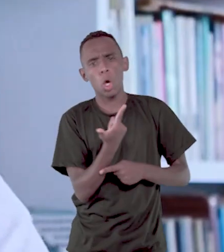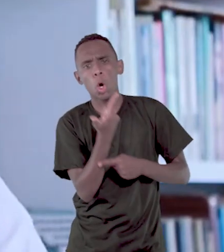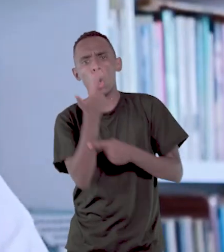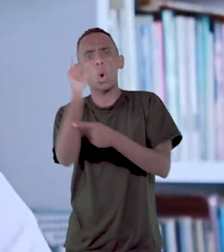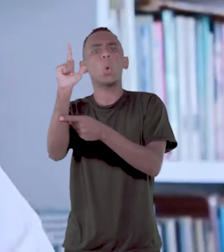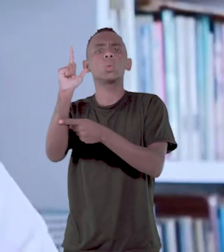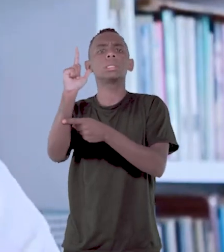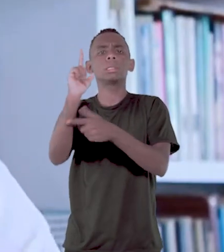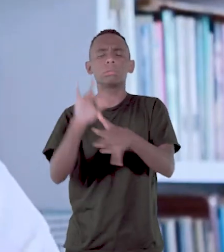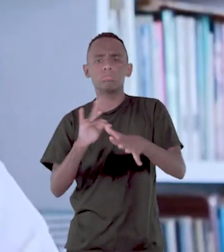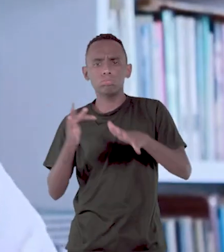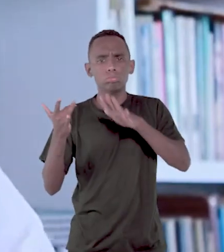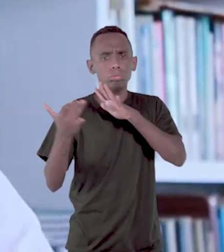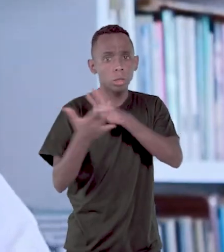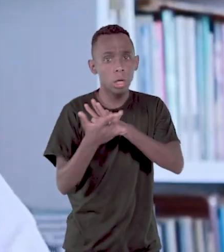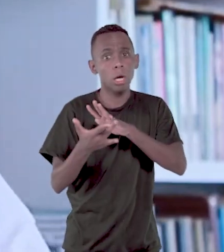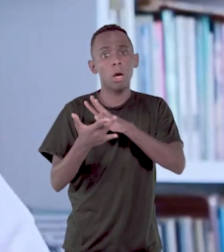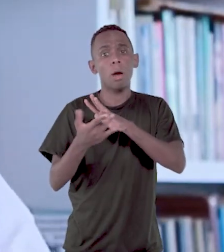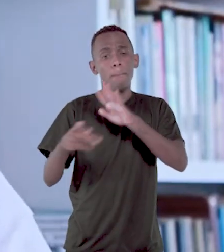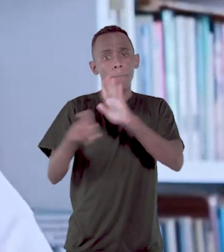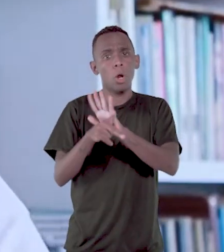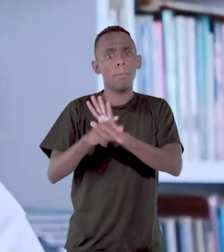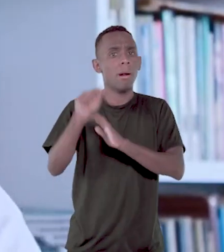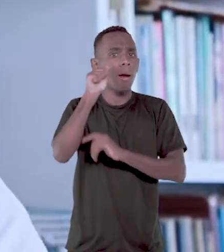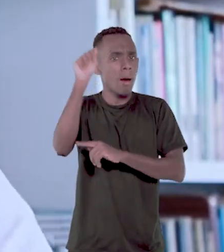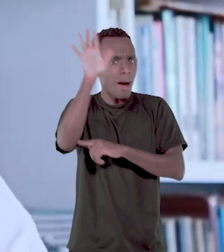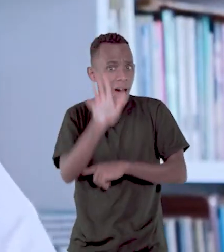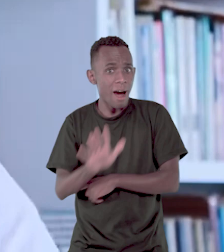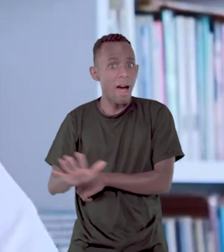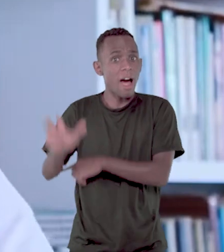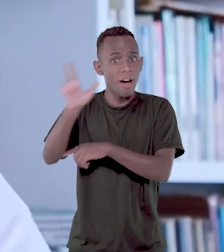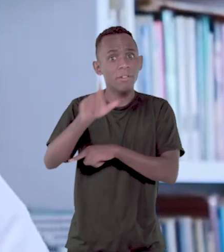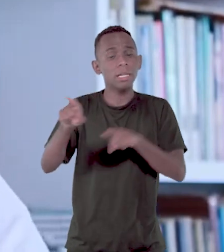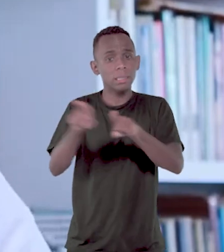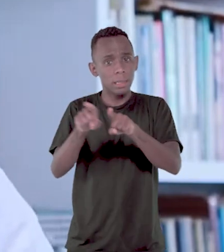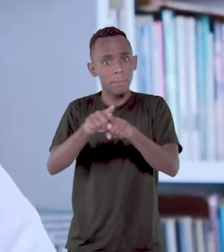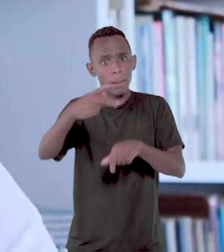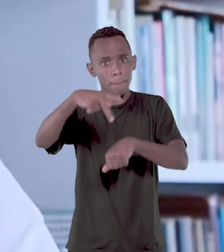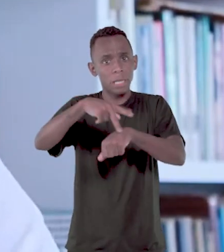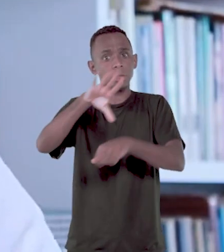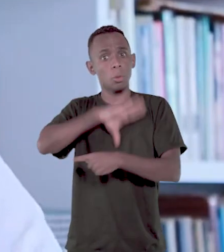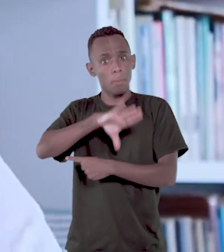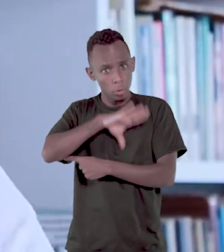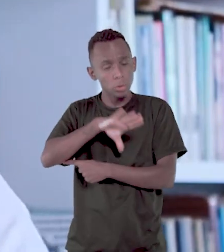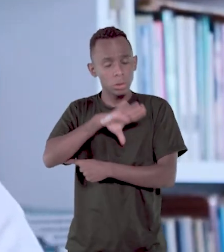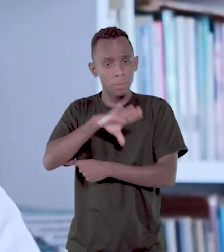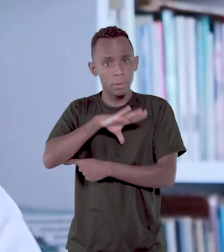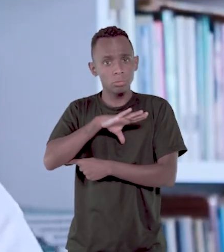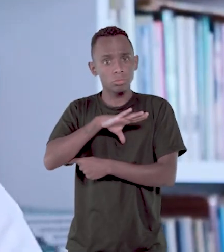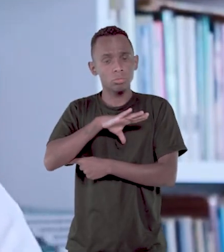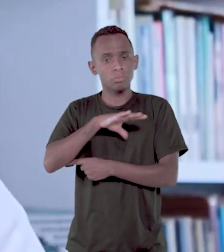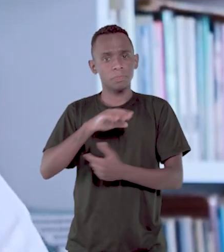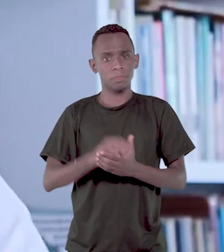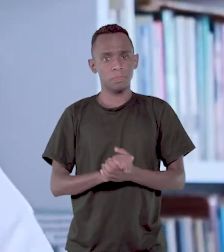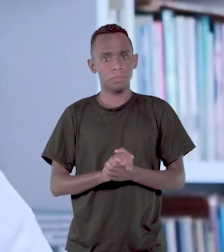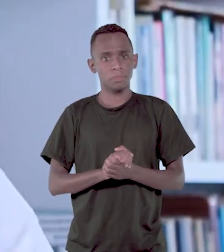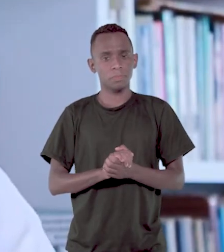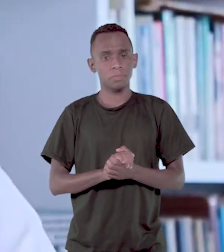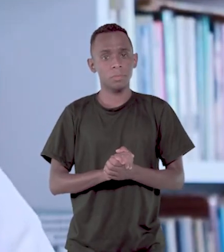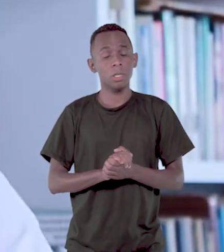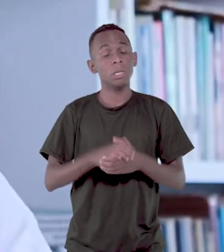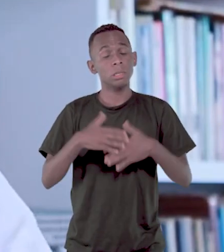de cross-spotting com algumas plataformas da África e de Portugal, via a The